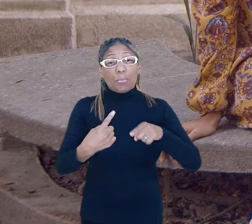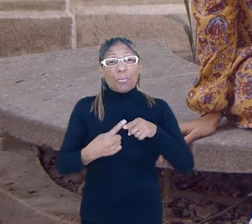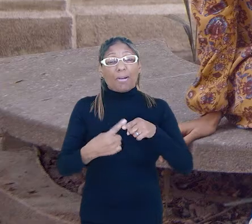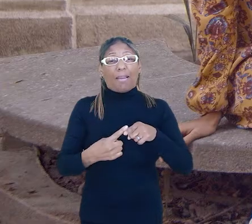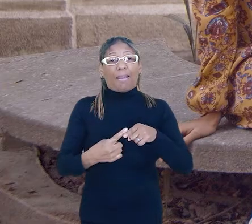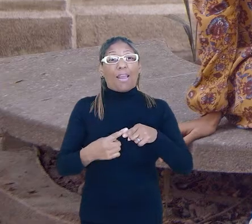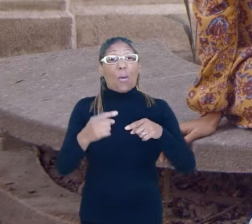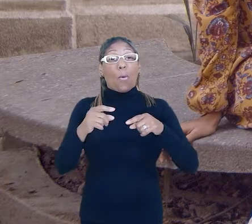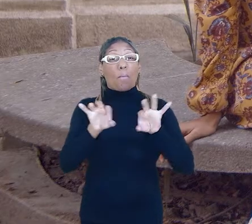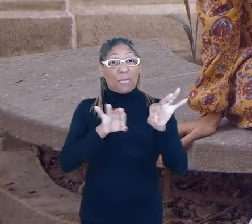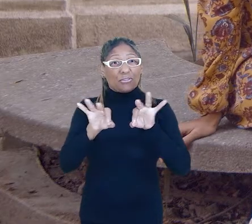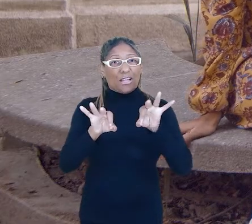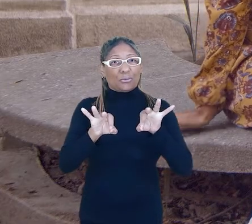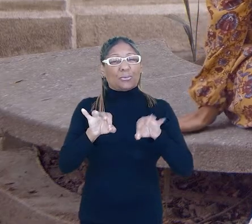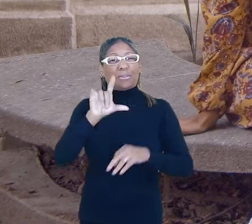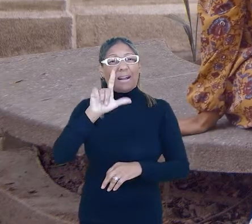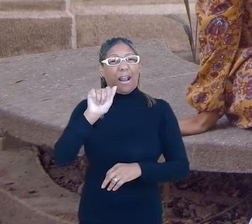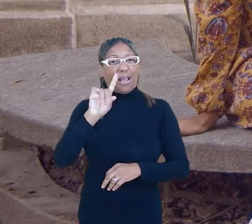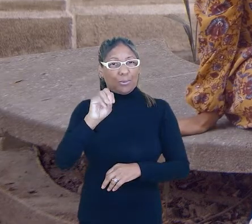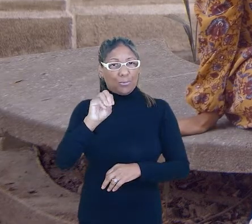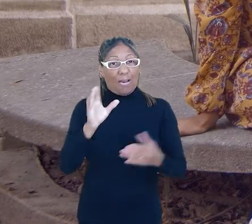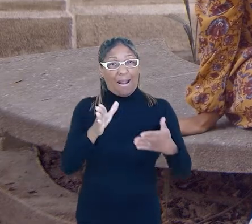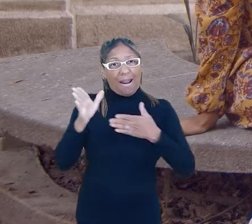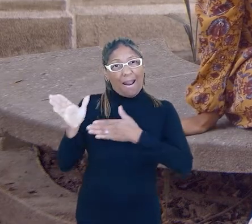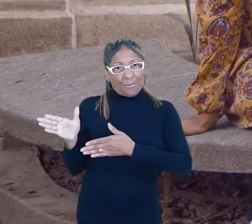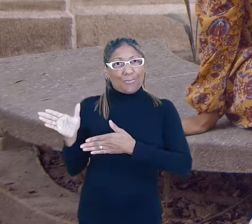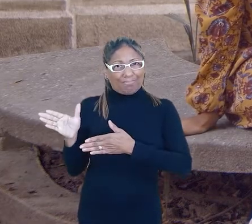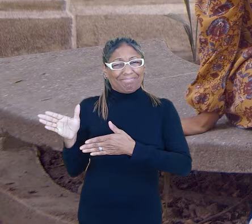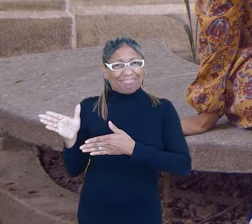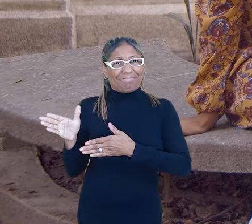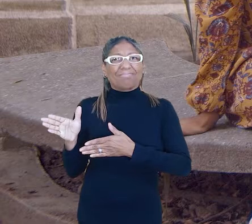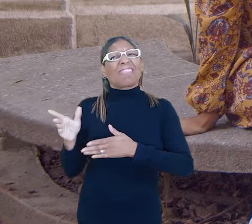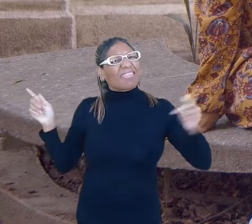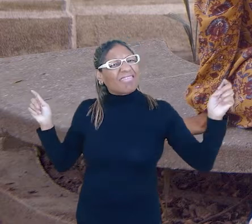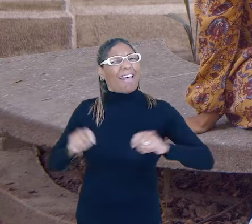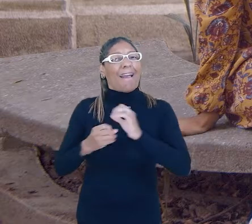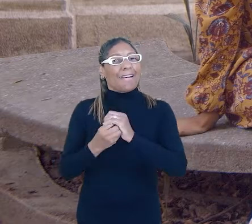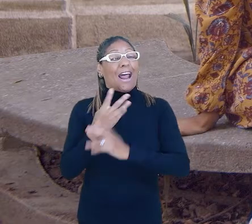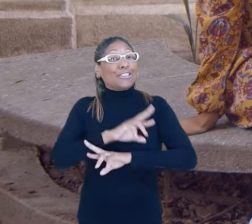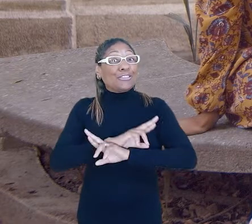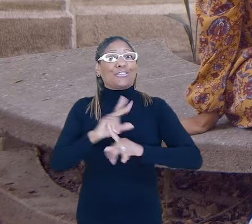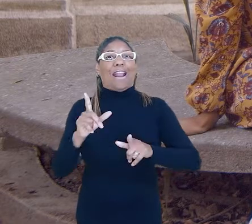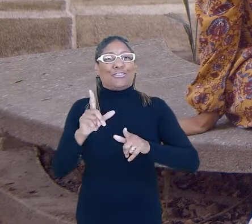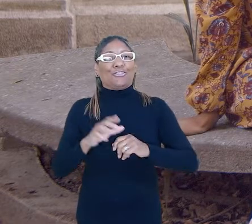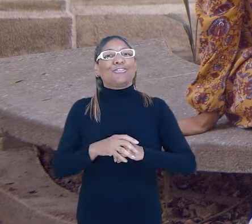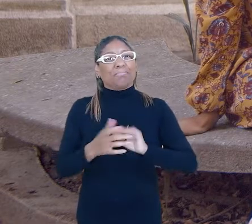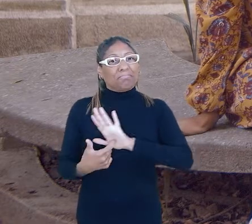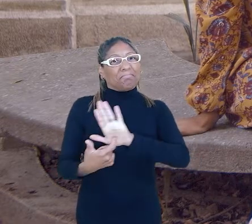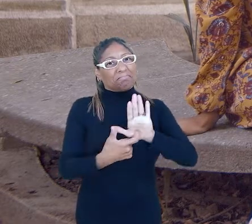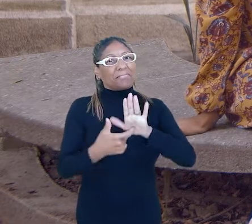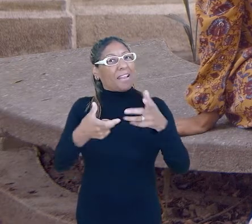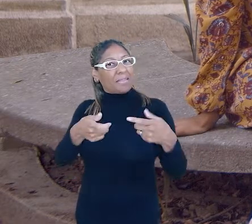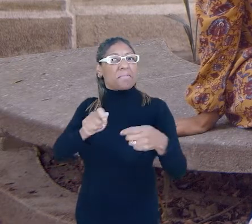E acho que como lado a lado, a gente encarou esse desafio de... André Dibi. De ir lá e criar alguma coisa diferente